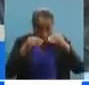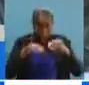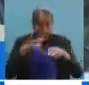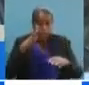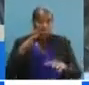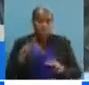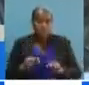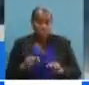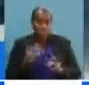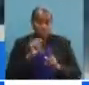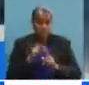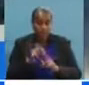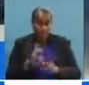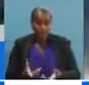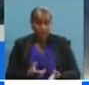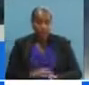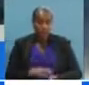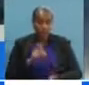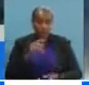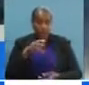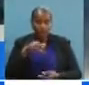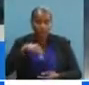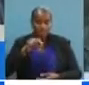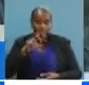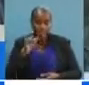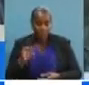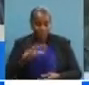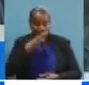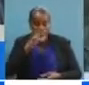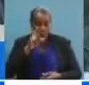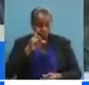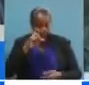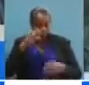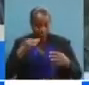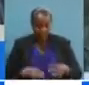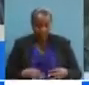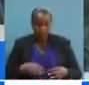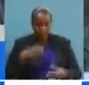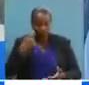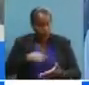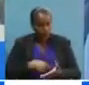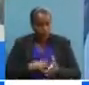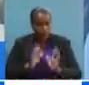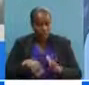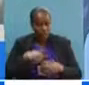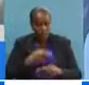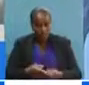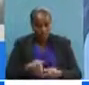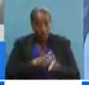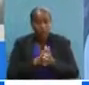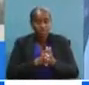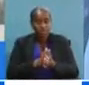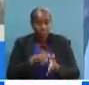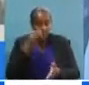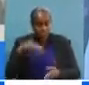educativas específicas. Maritza Rosabal garantiu que o financiamento já foi disponibilizado e, além de beneficiar as crianças